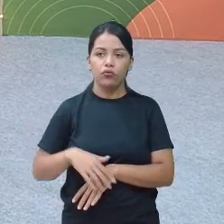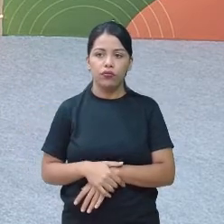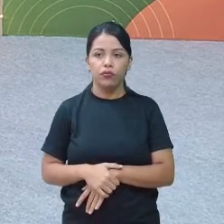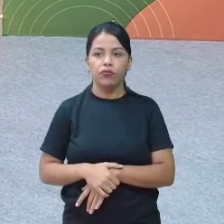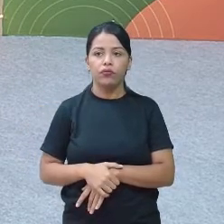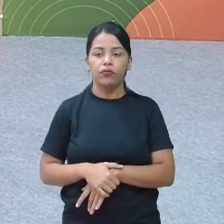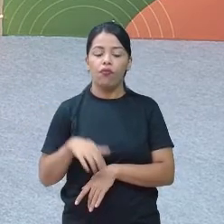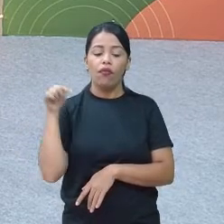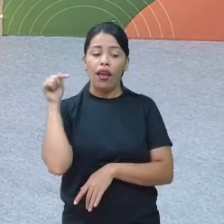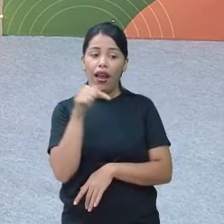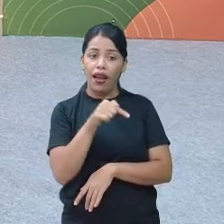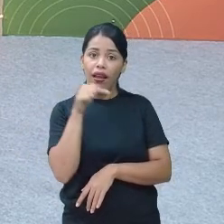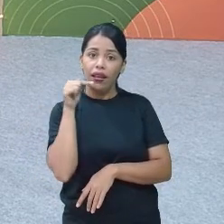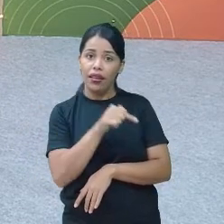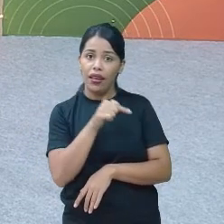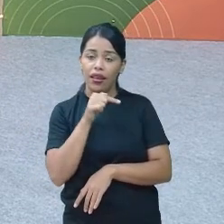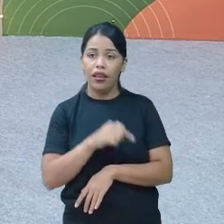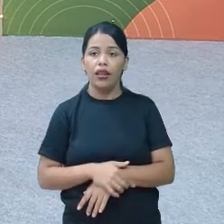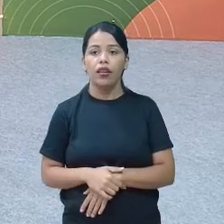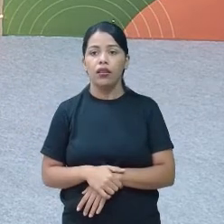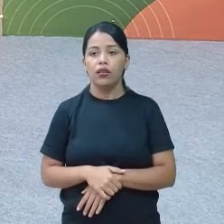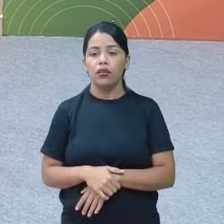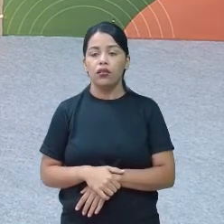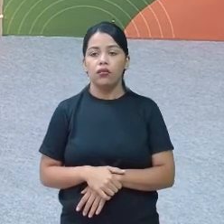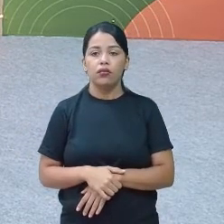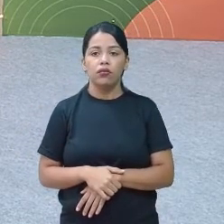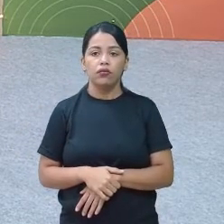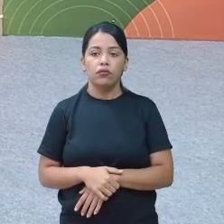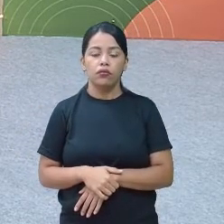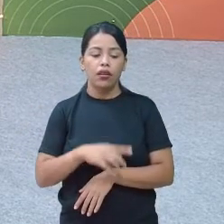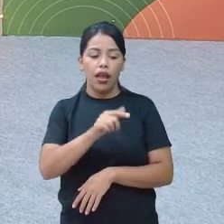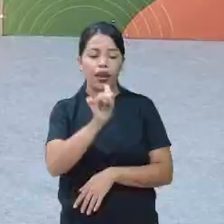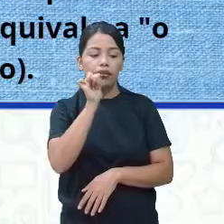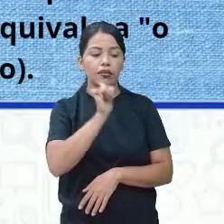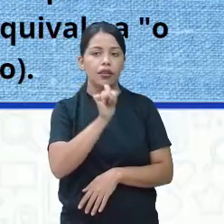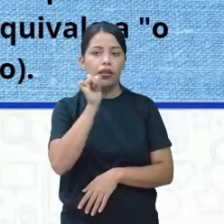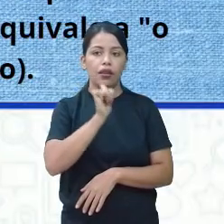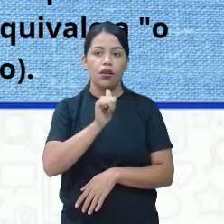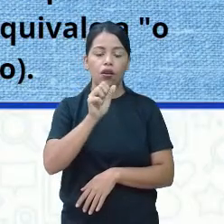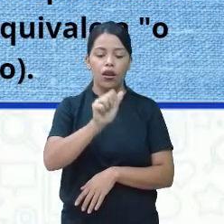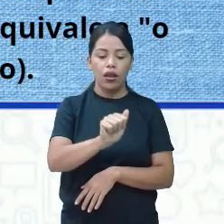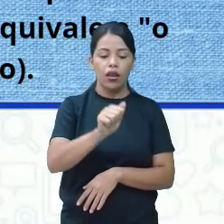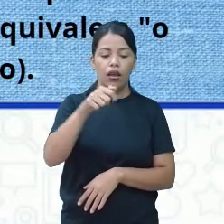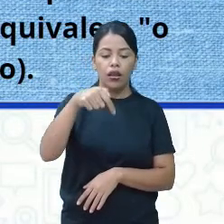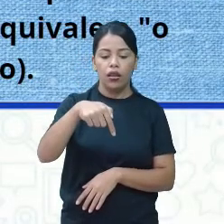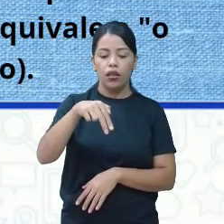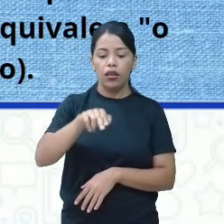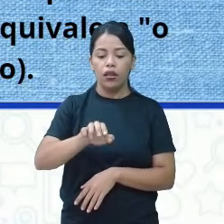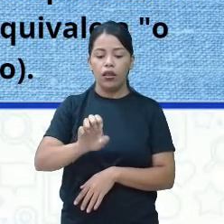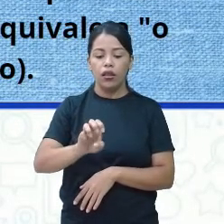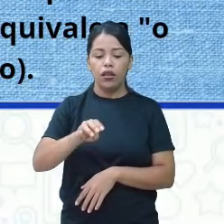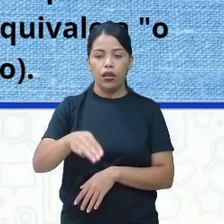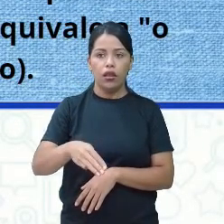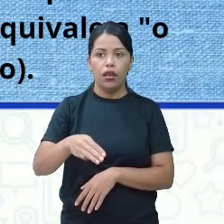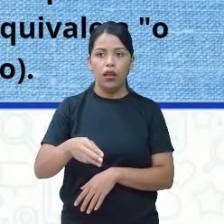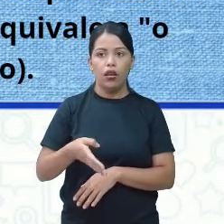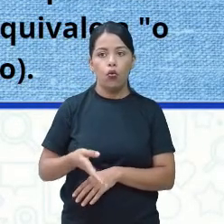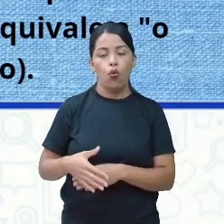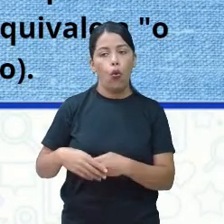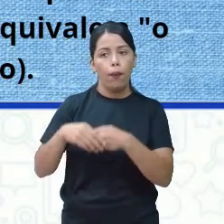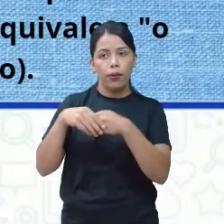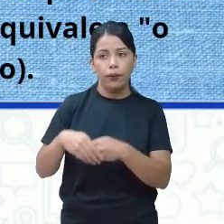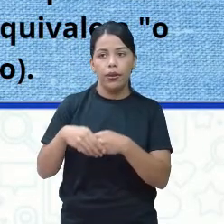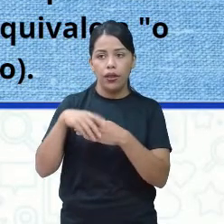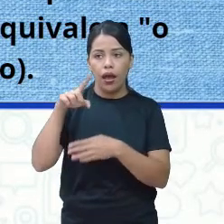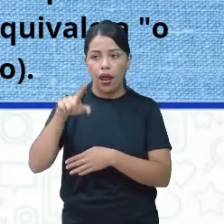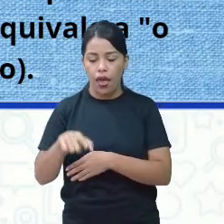Por exemplo, aqui embaixo. A senhora a quem cumprimentara era a esposa do professor. Então, aqui a gente tem outro exemplo que se